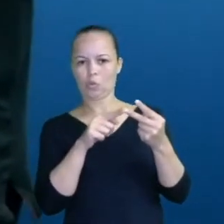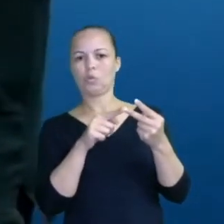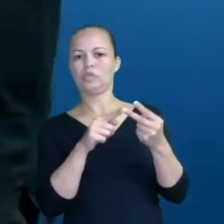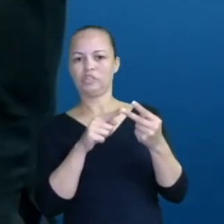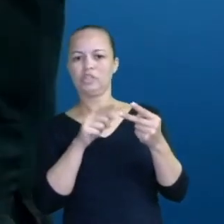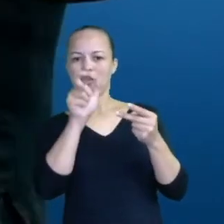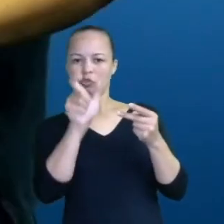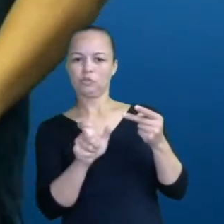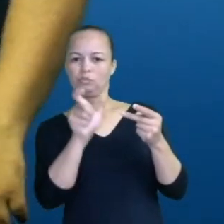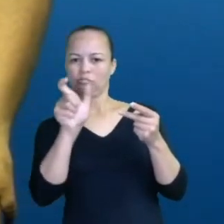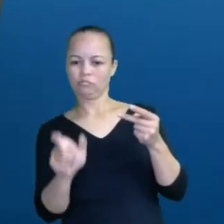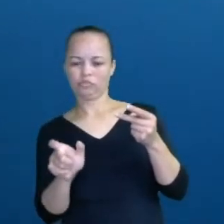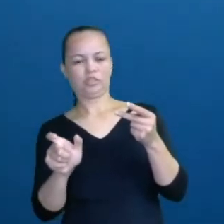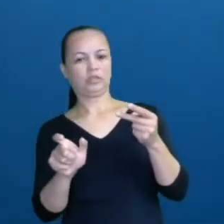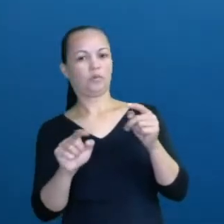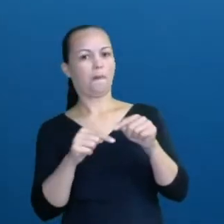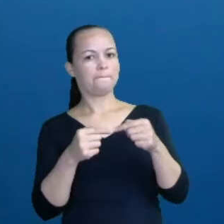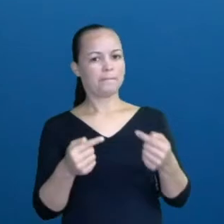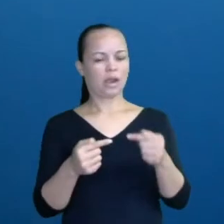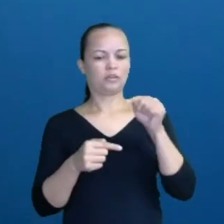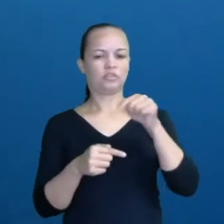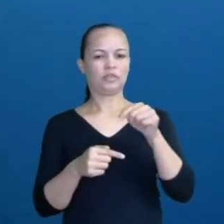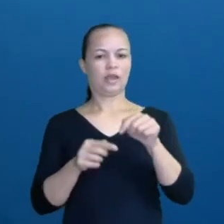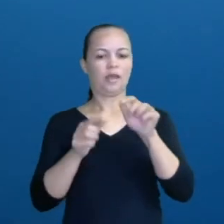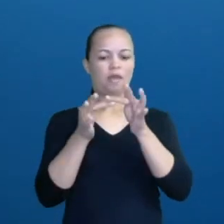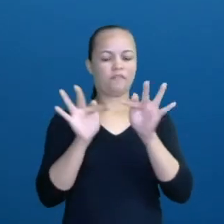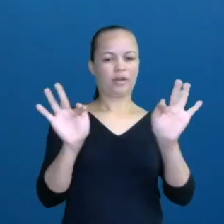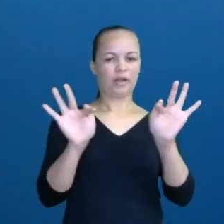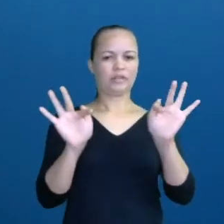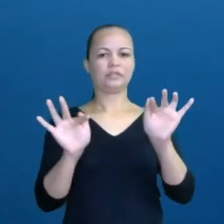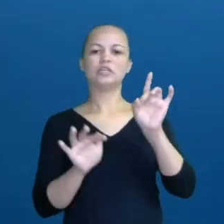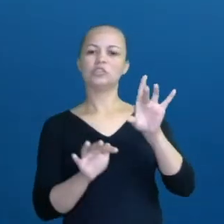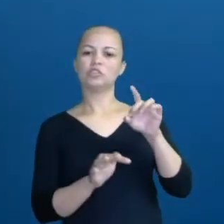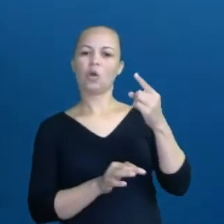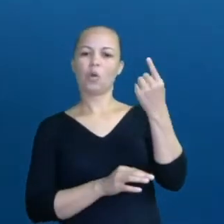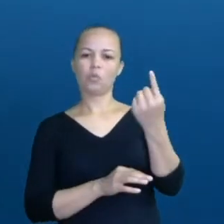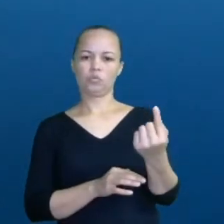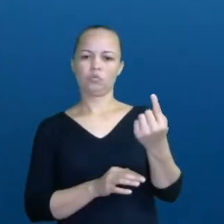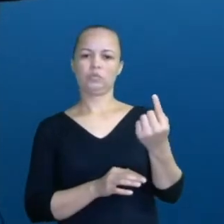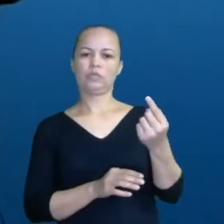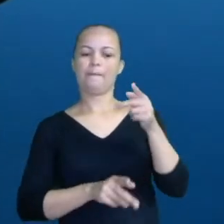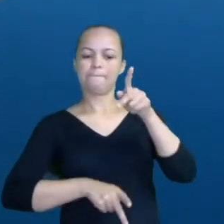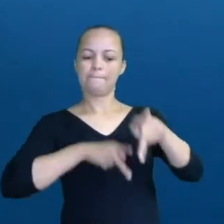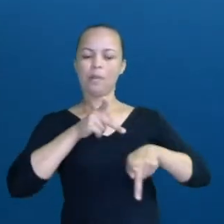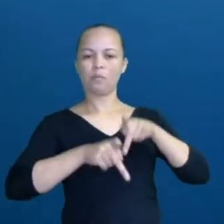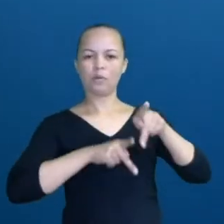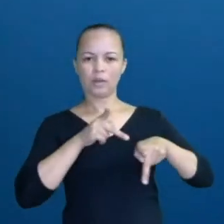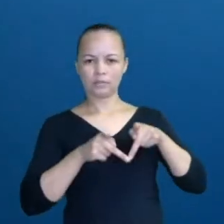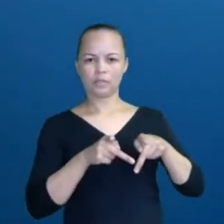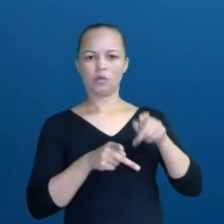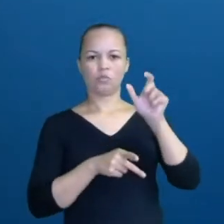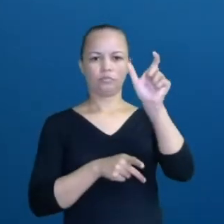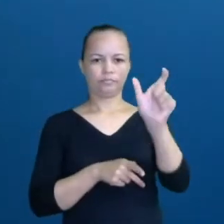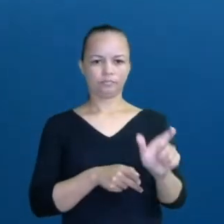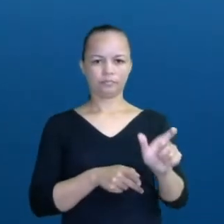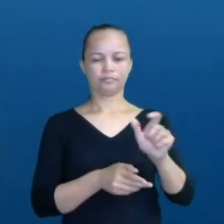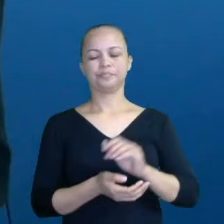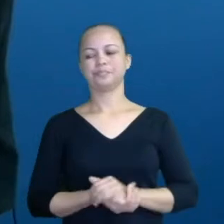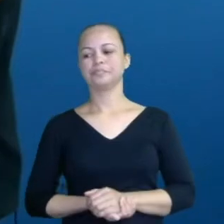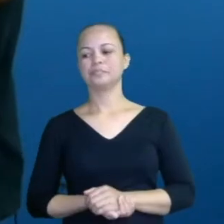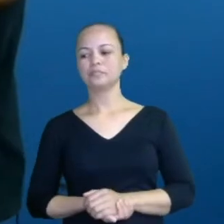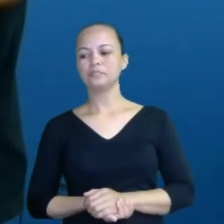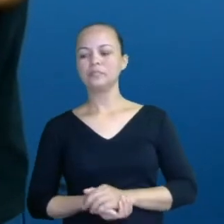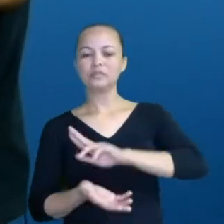2 núcleos. Porém, nessa frase existe apenas um núcleo, a população. Vamos ver a segunda frase.